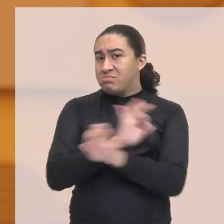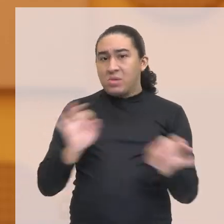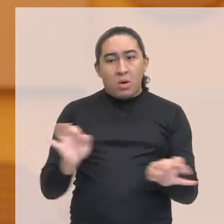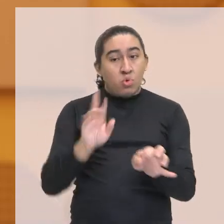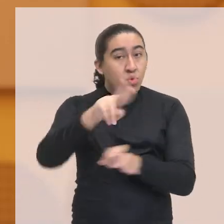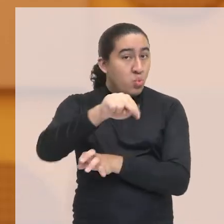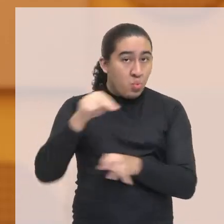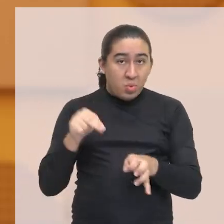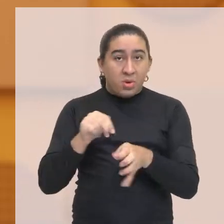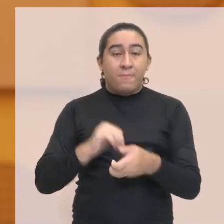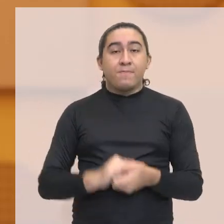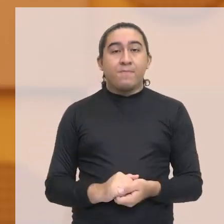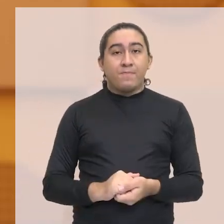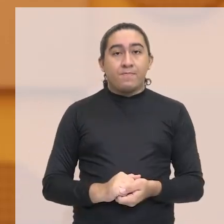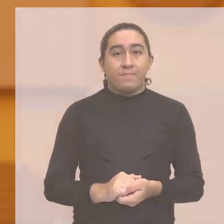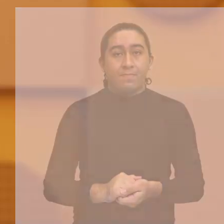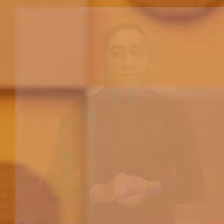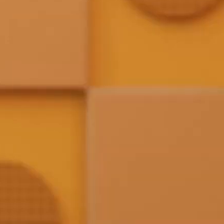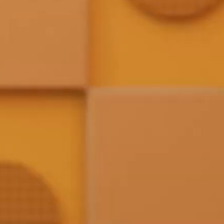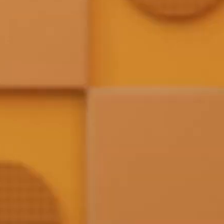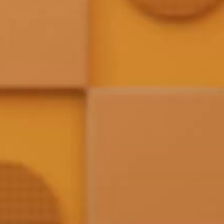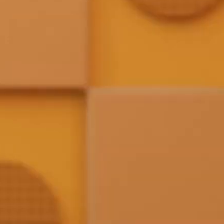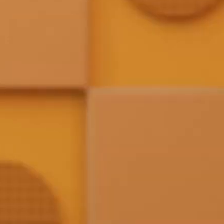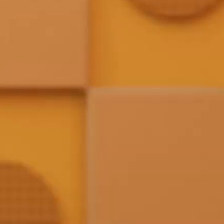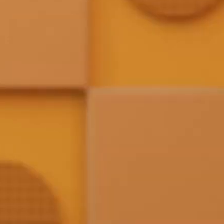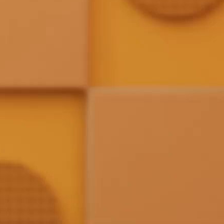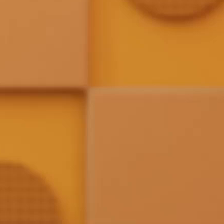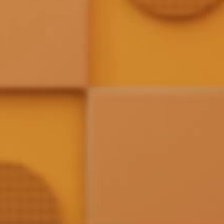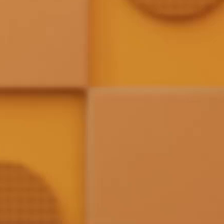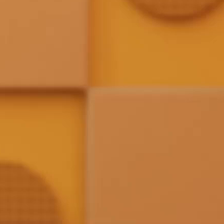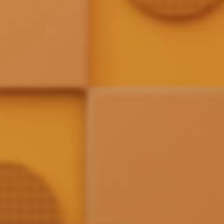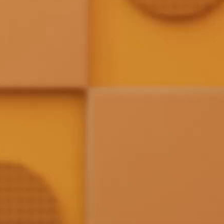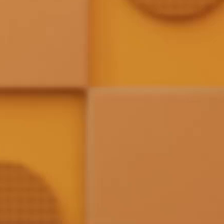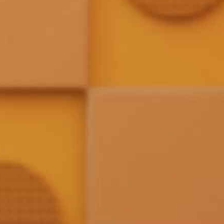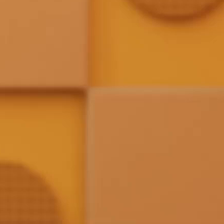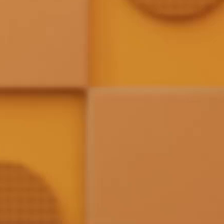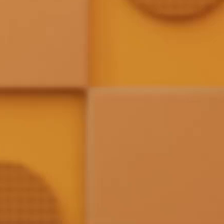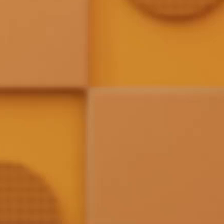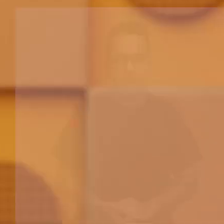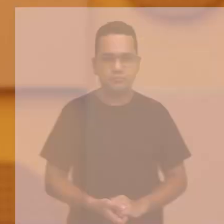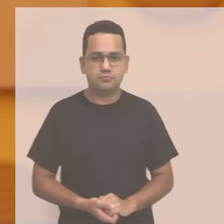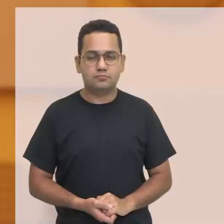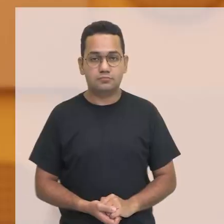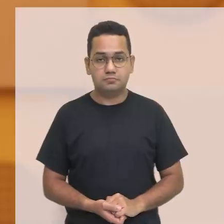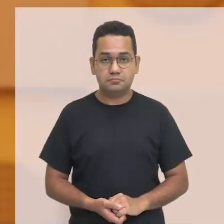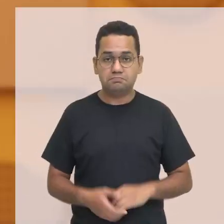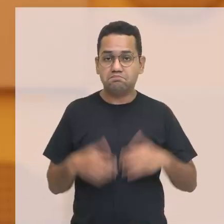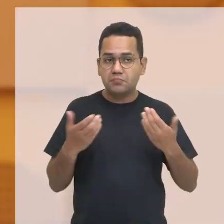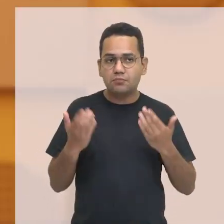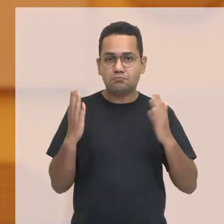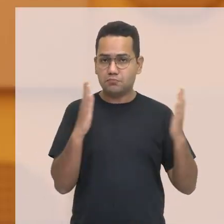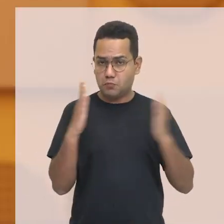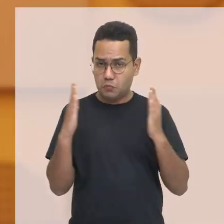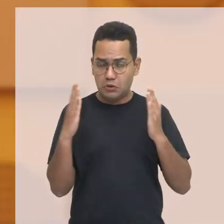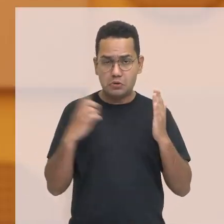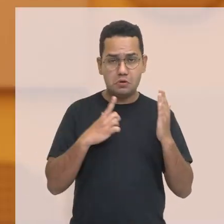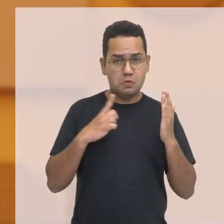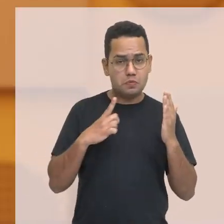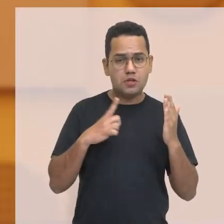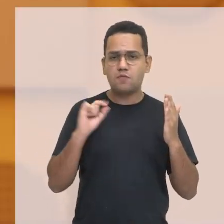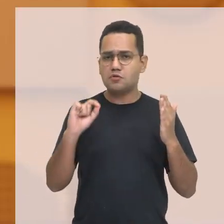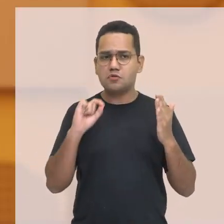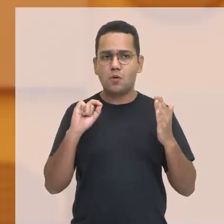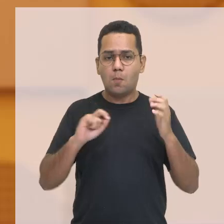Mas naquele momento, por conta dessa dominação, eles acabaram levando, né, muitos indianos aos frentes de